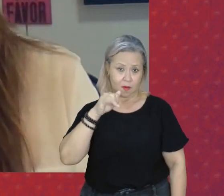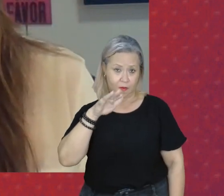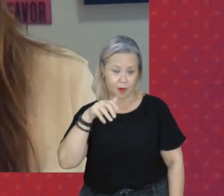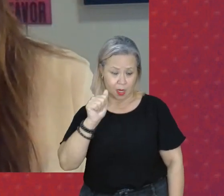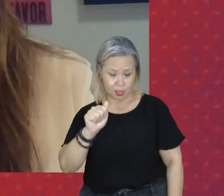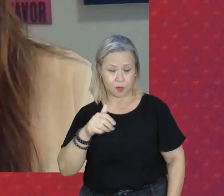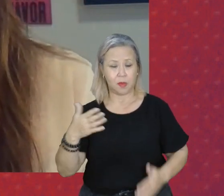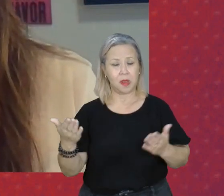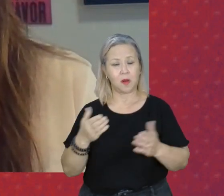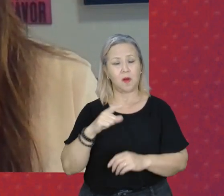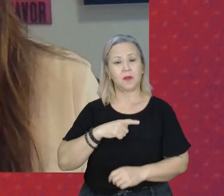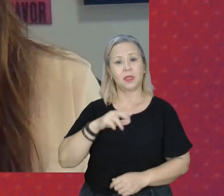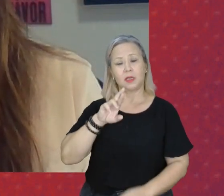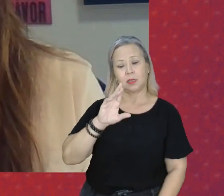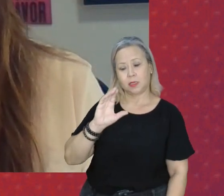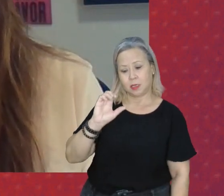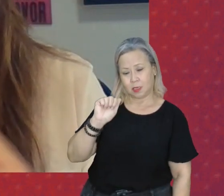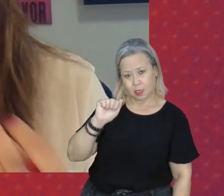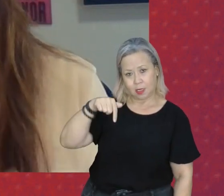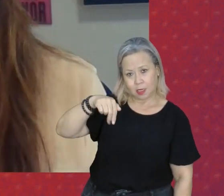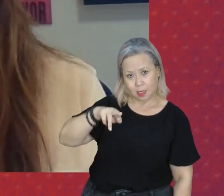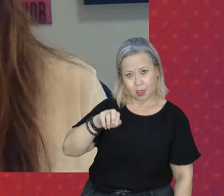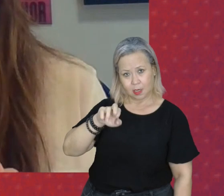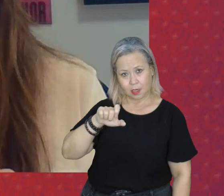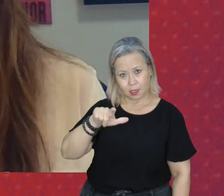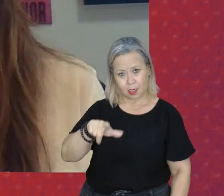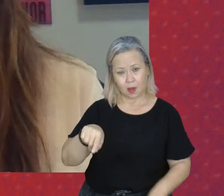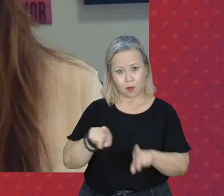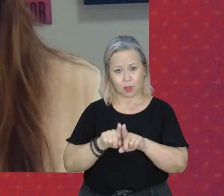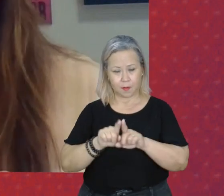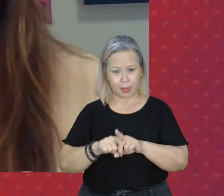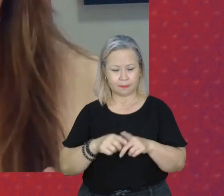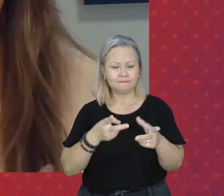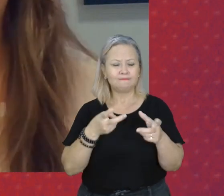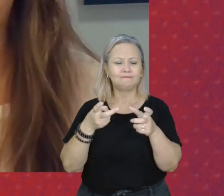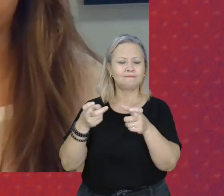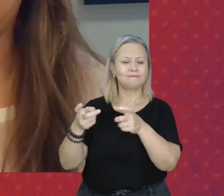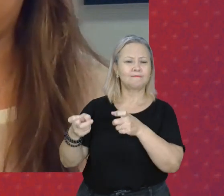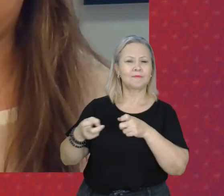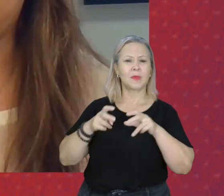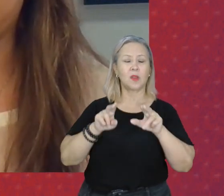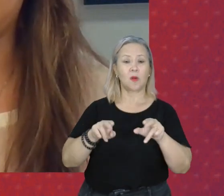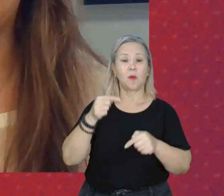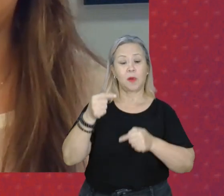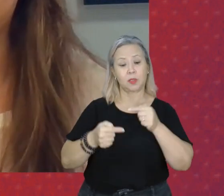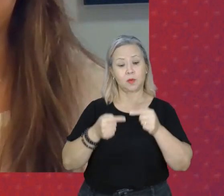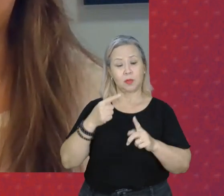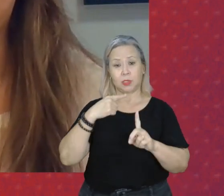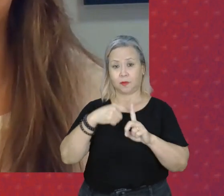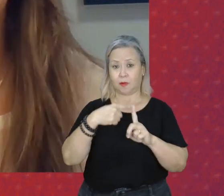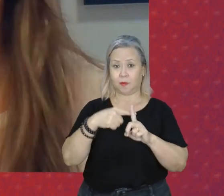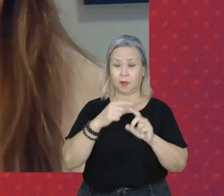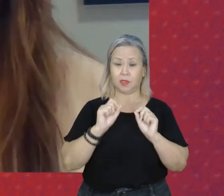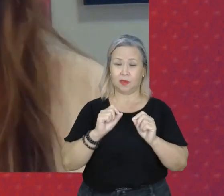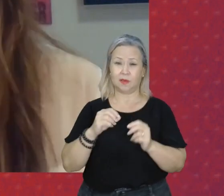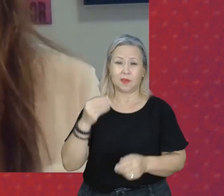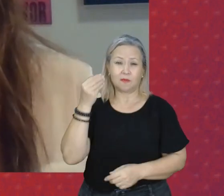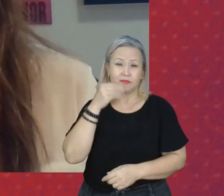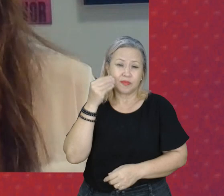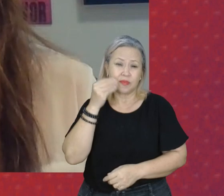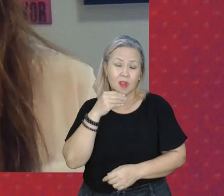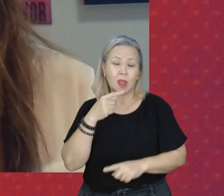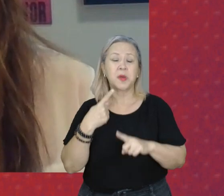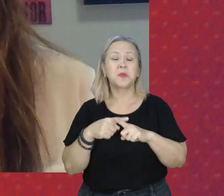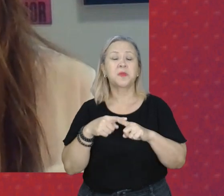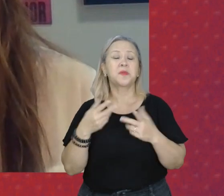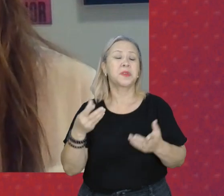também a Raquel Lira no Pernambuco. Então, vocês percebem como as políticas afirmativas são insuficientes? E por que são